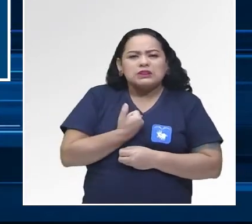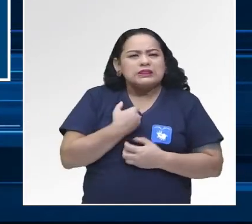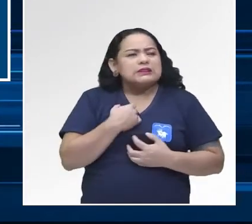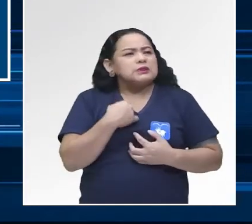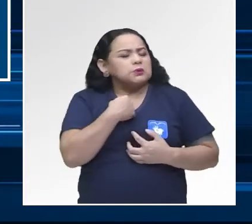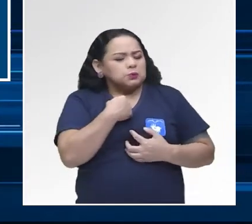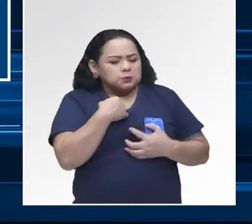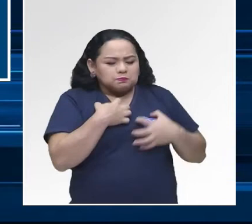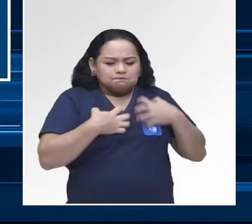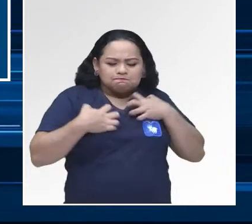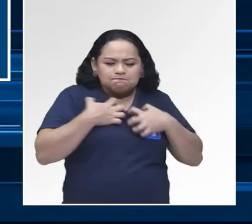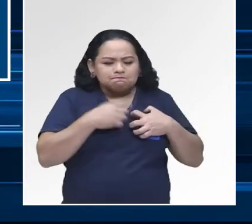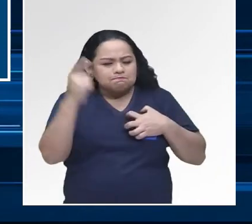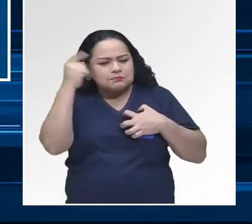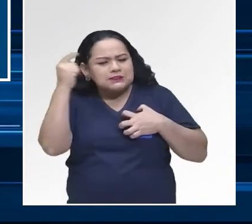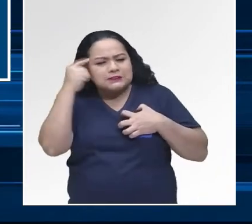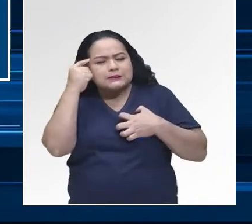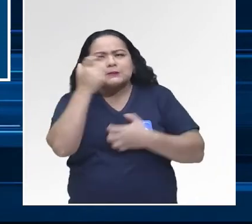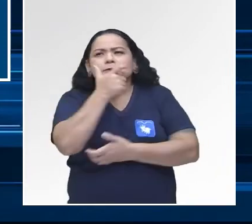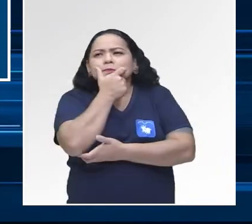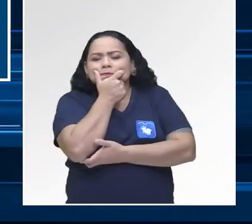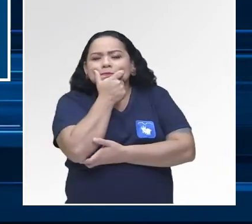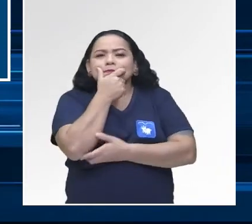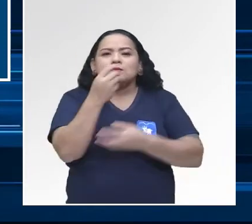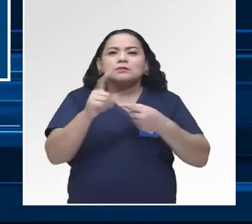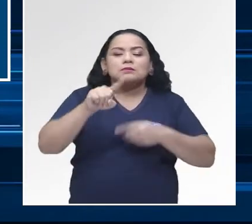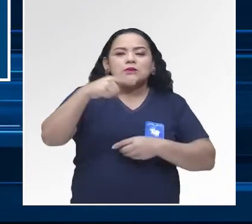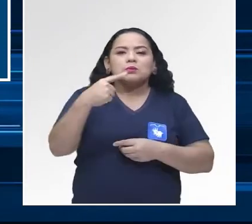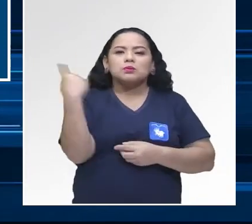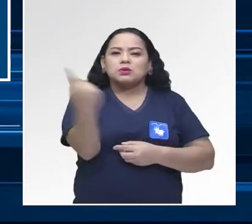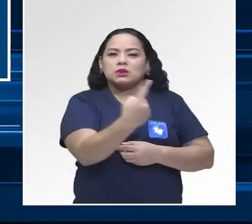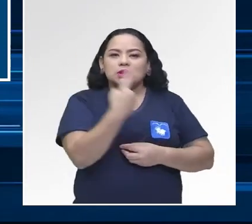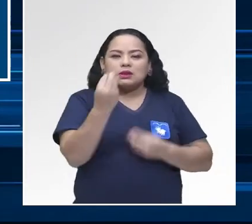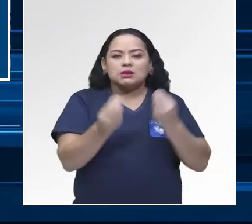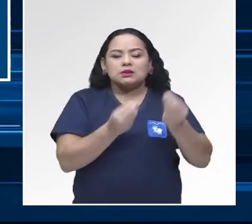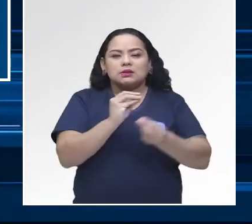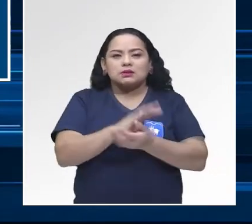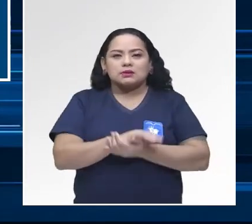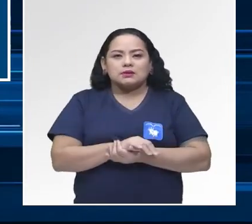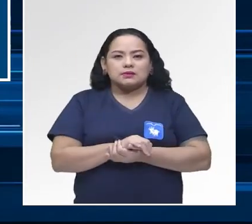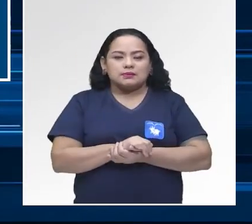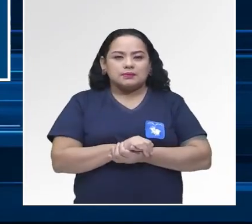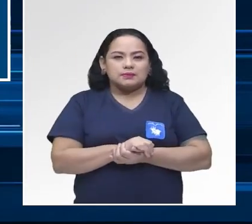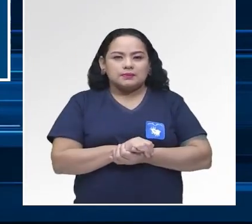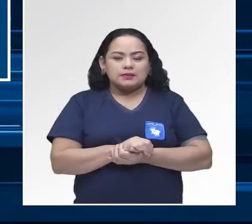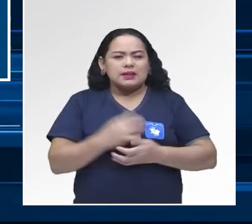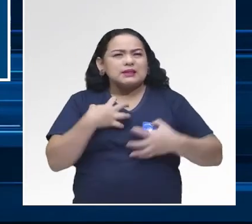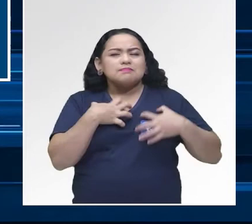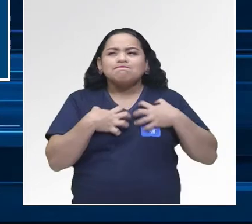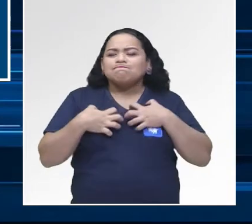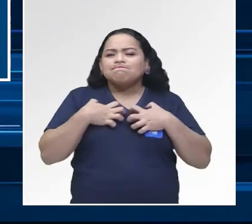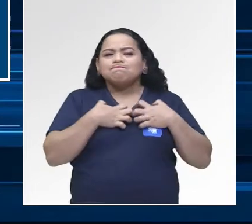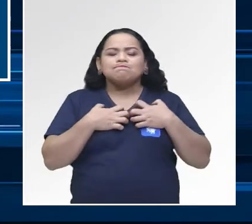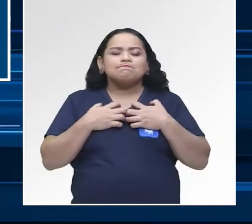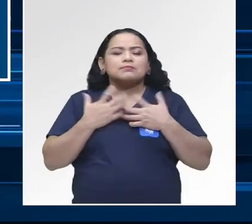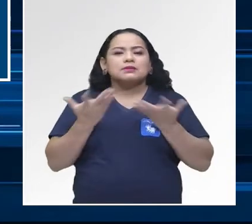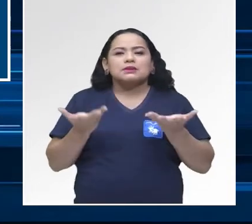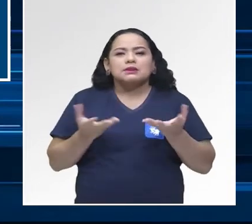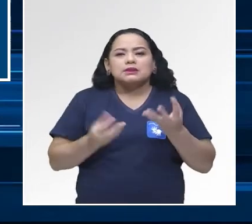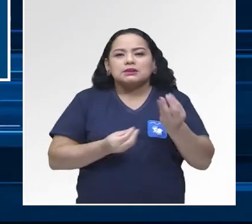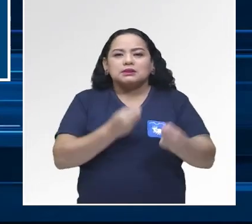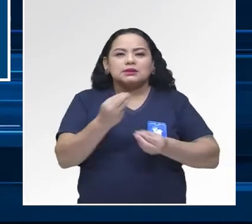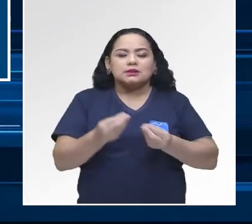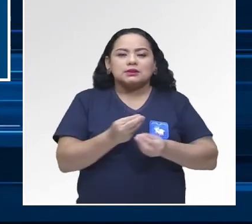né? E depois, então, essa inquietude aí, ela vai